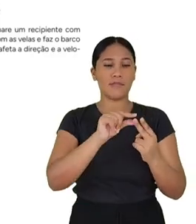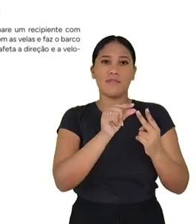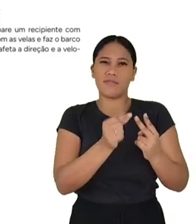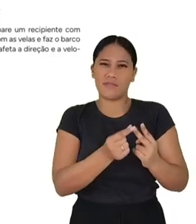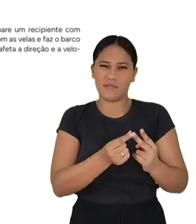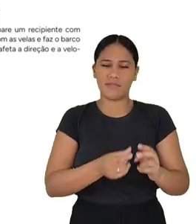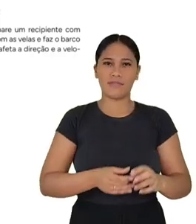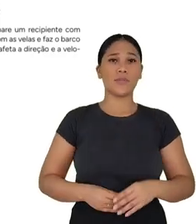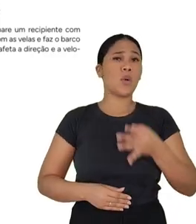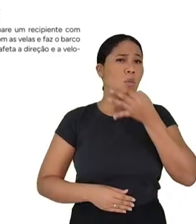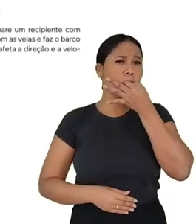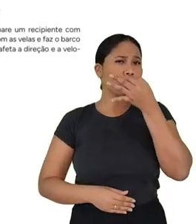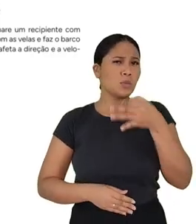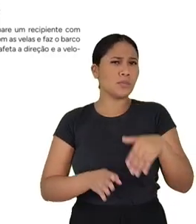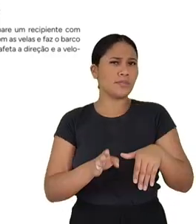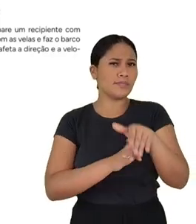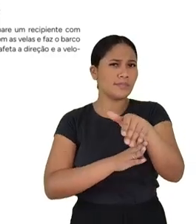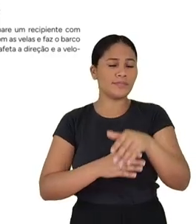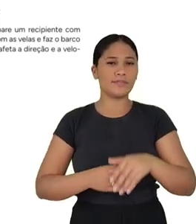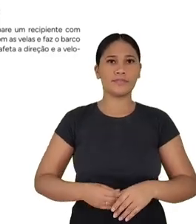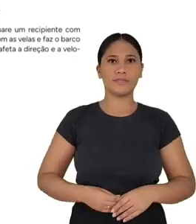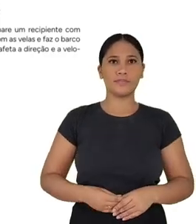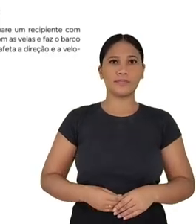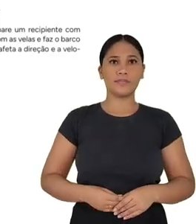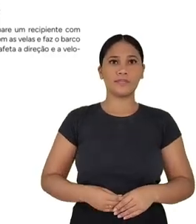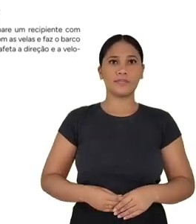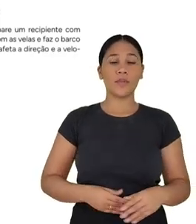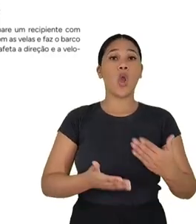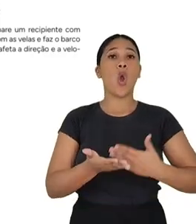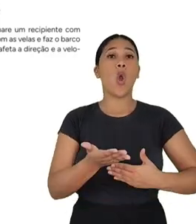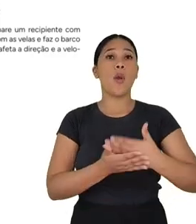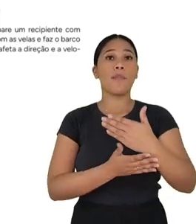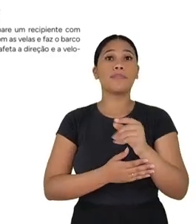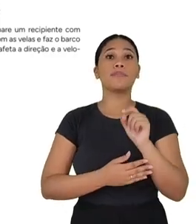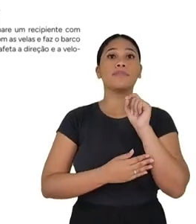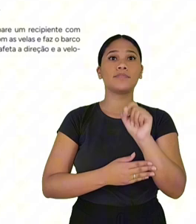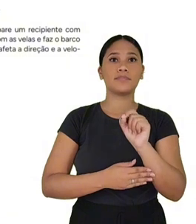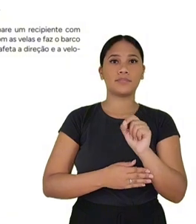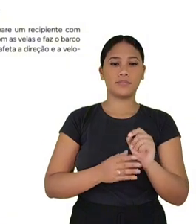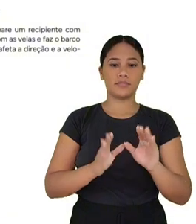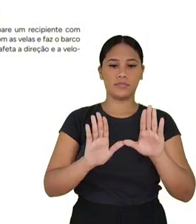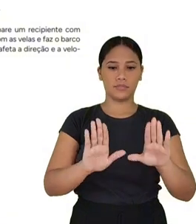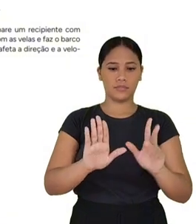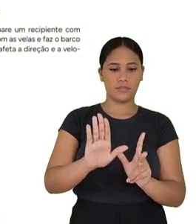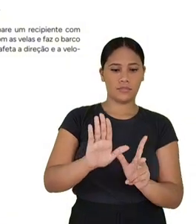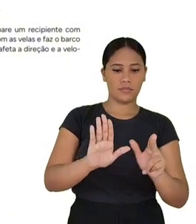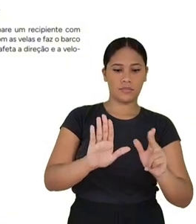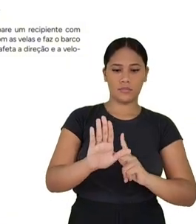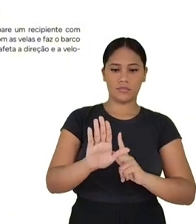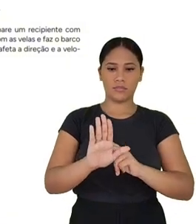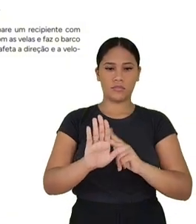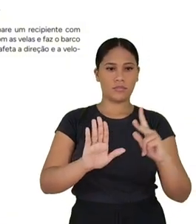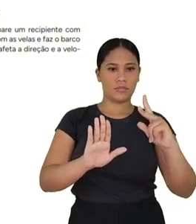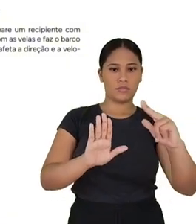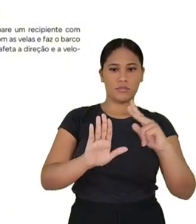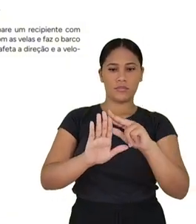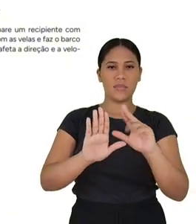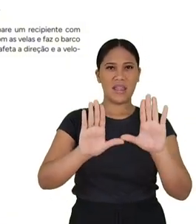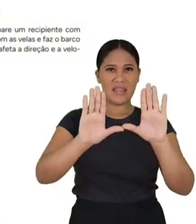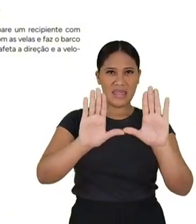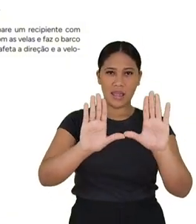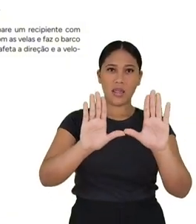tesoura sem ponta. Sugestão de construção. Passo 1. Comece recortando as pontinhas da